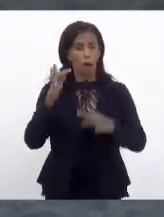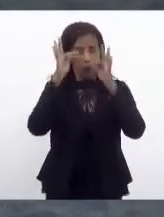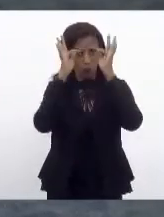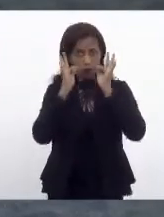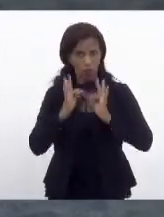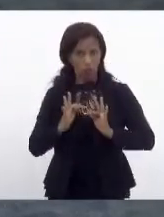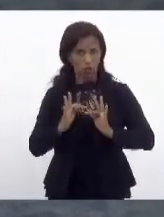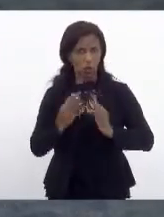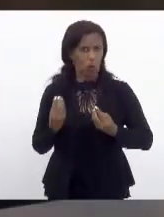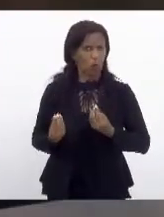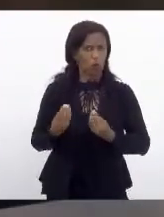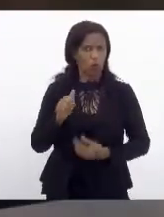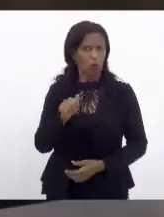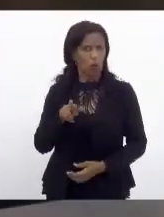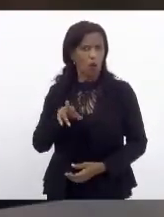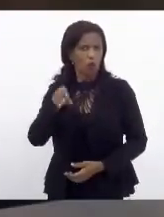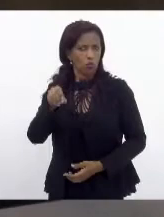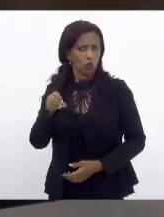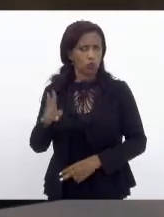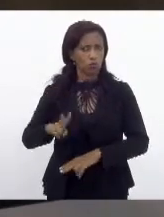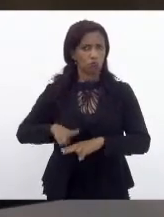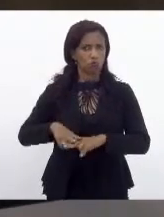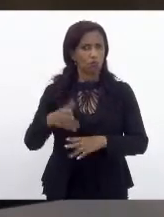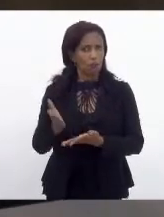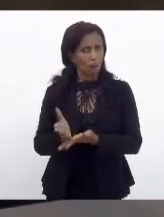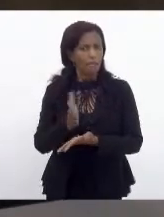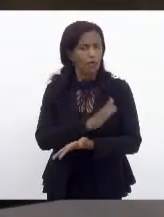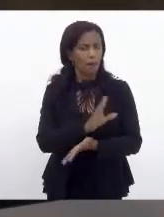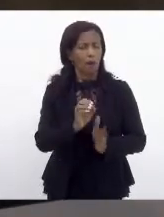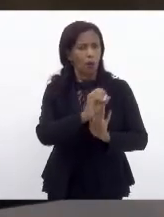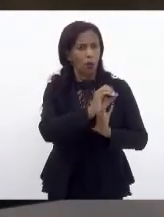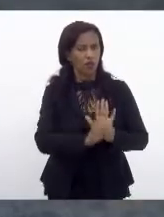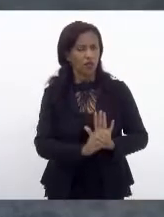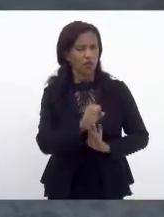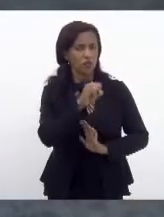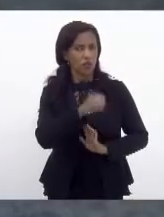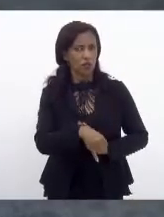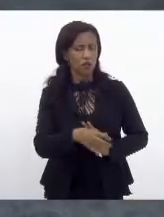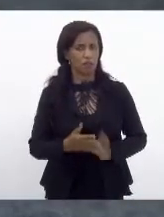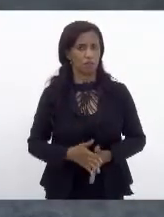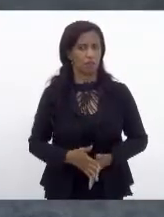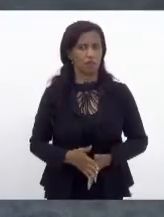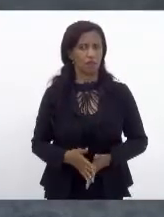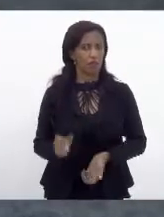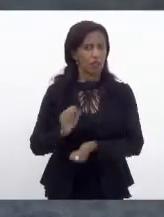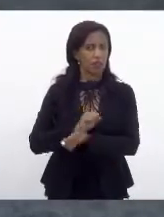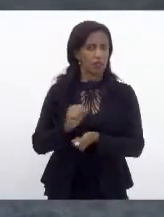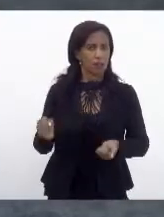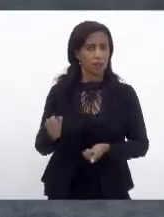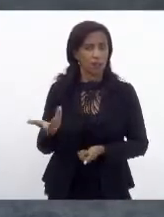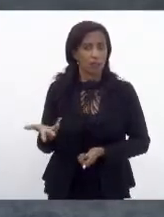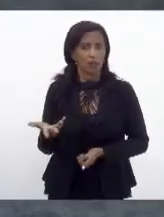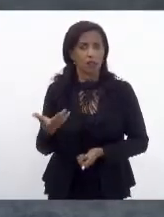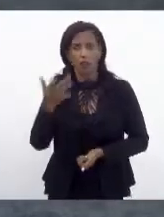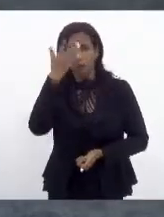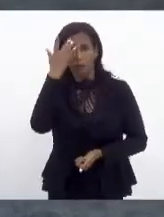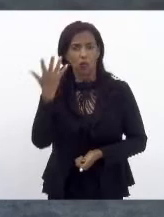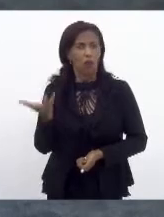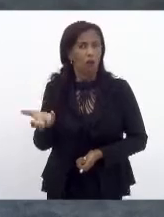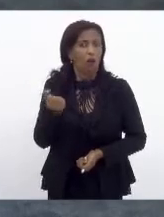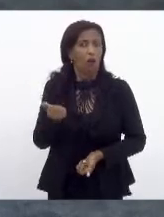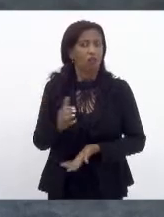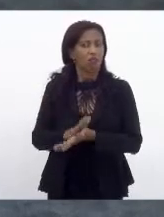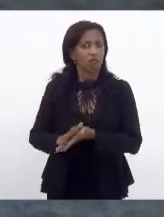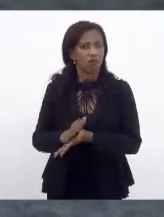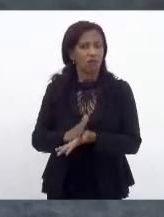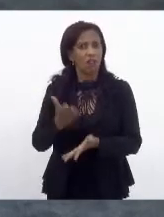testemunha, na condição de autor da prisão, é parte do ofício dele. É inadmissível que o policial não receba por isso,